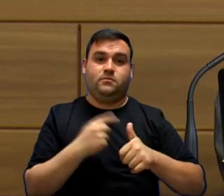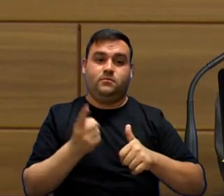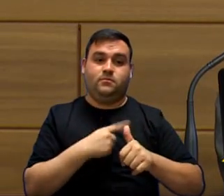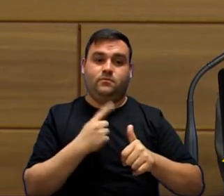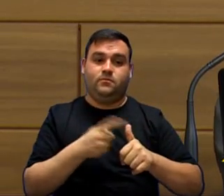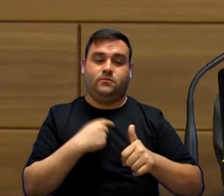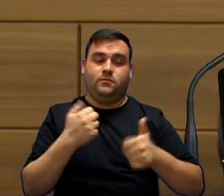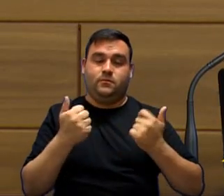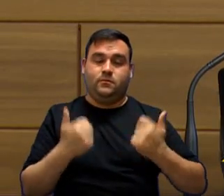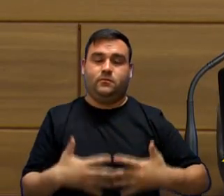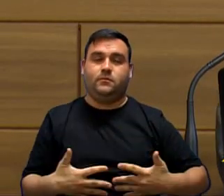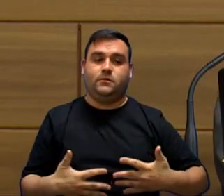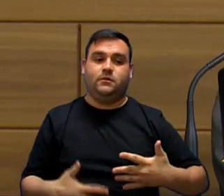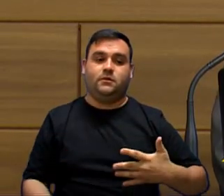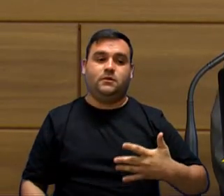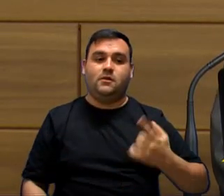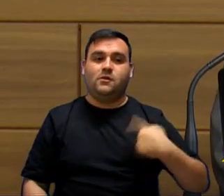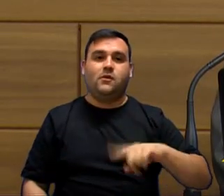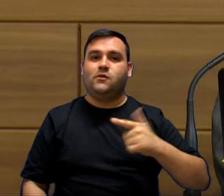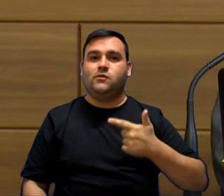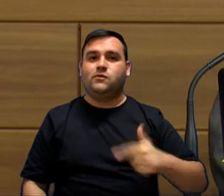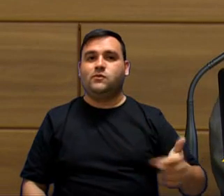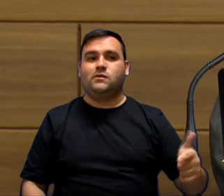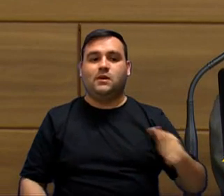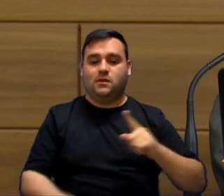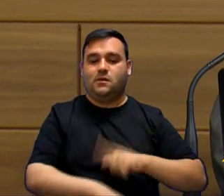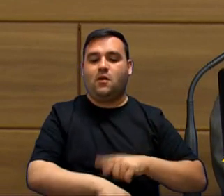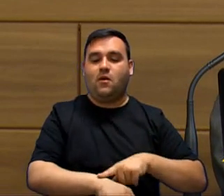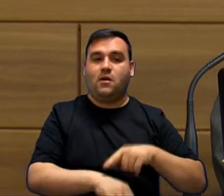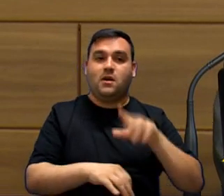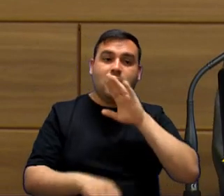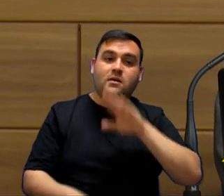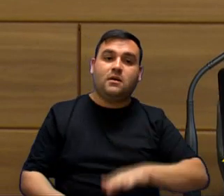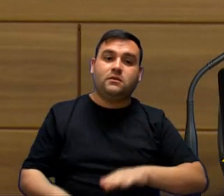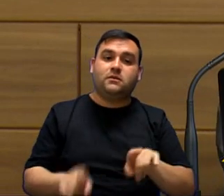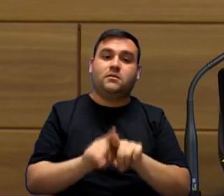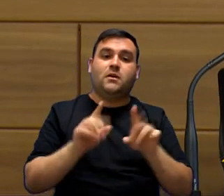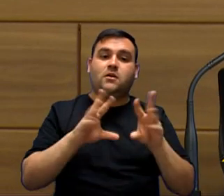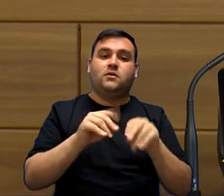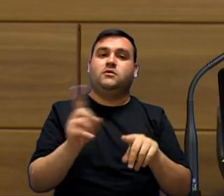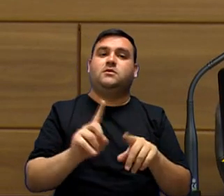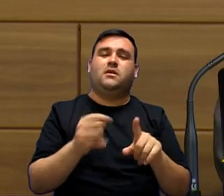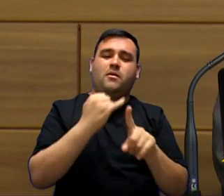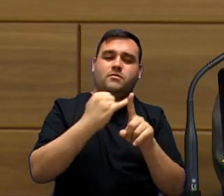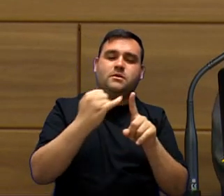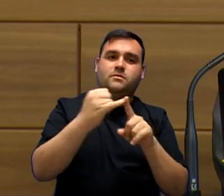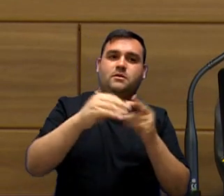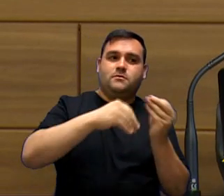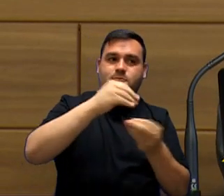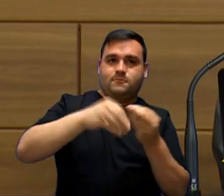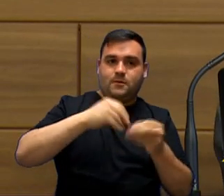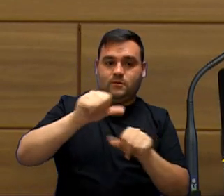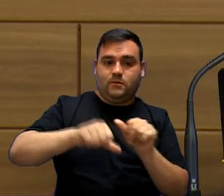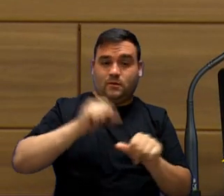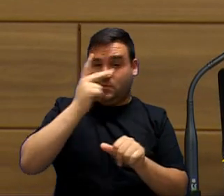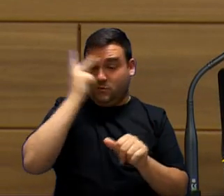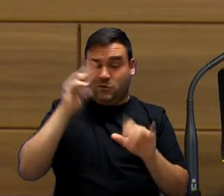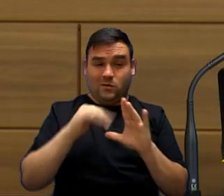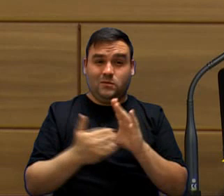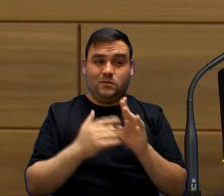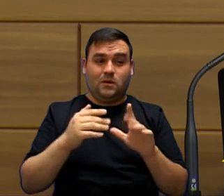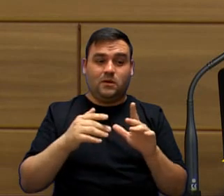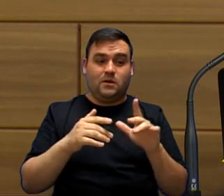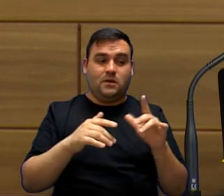vinha falando, nós não temos nem o horário da tarde, nem o da noite. Vai ser um horário de transição, as pessoas não